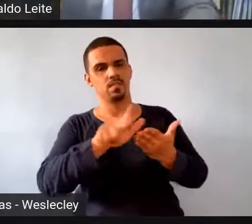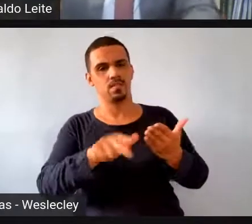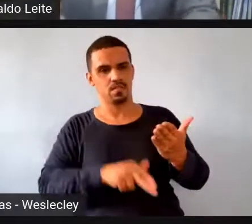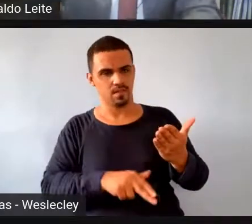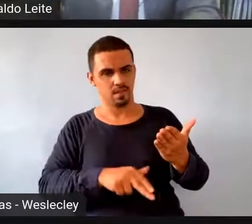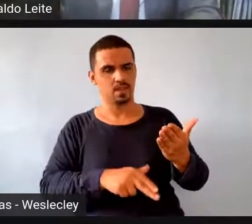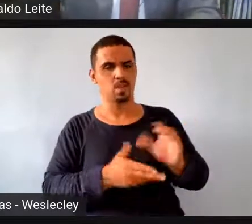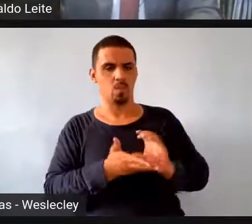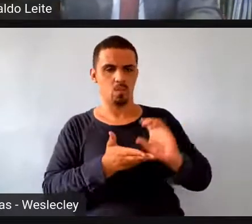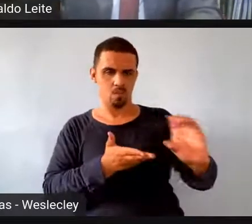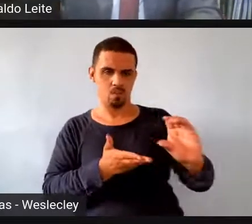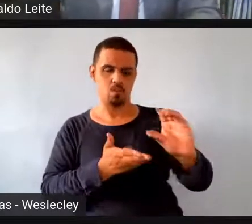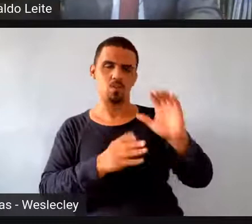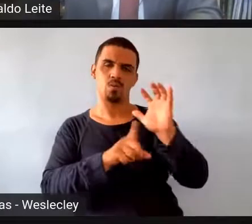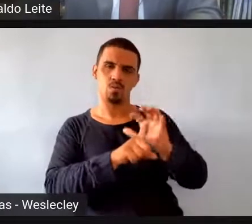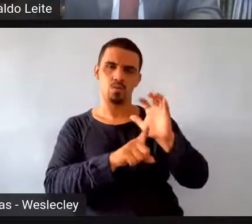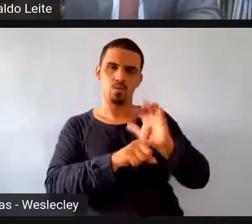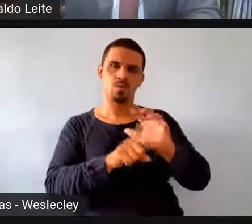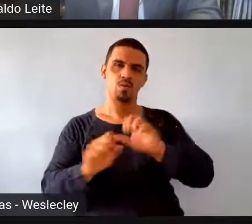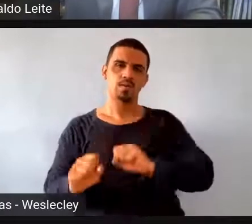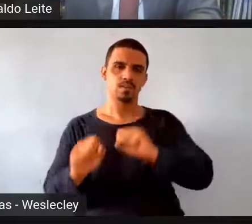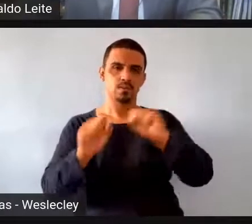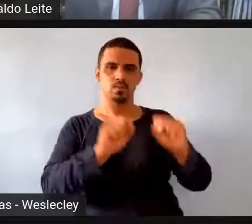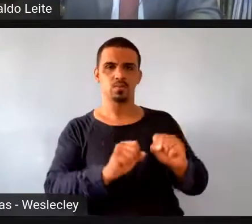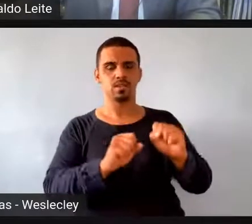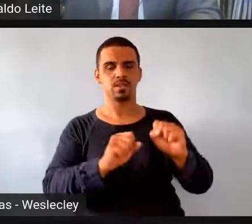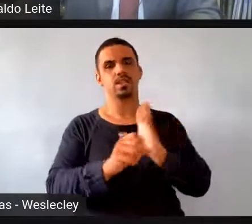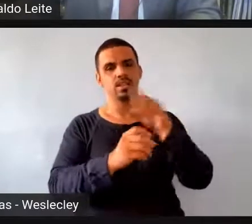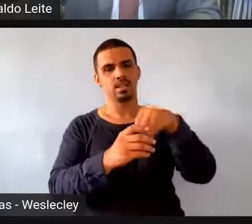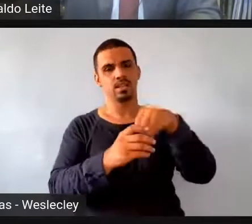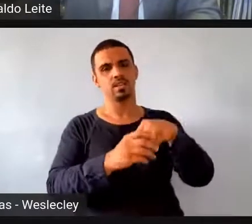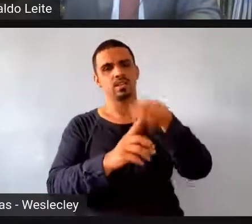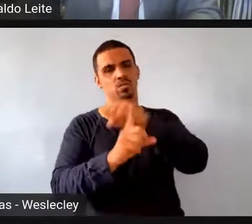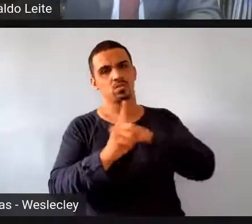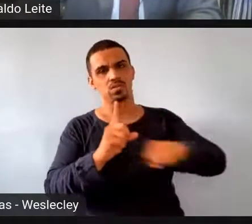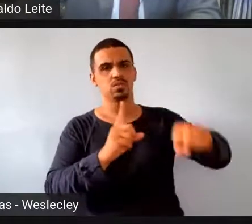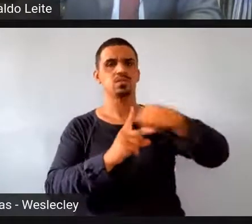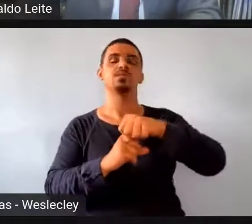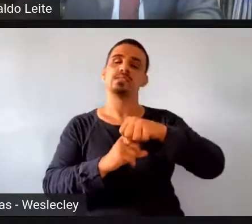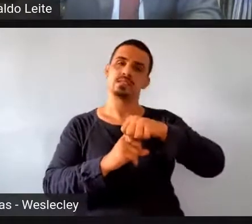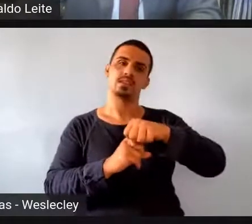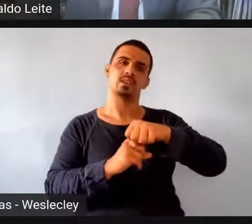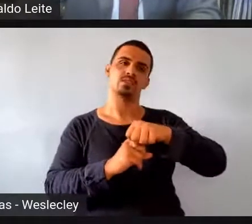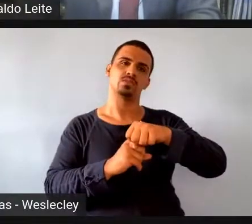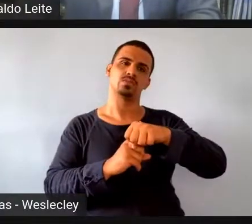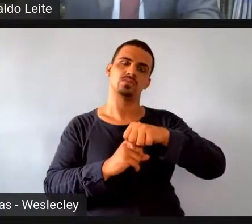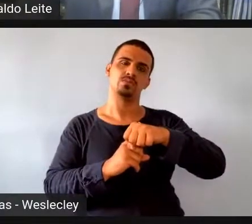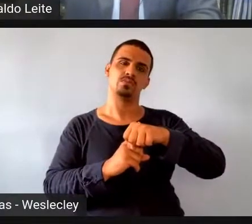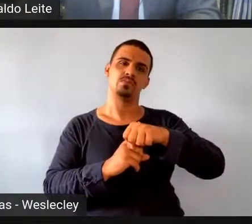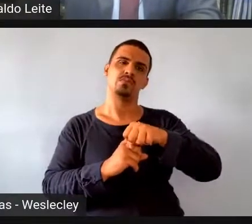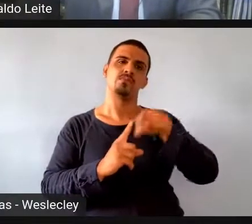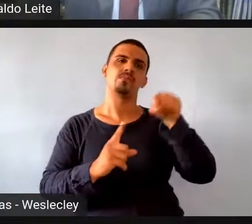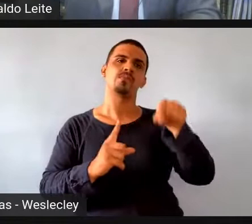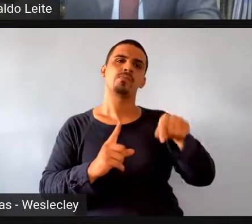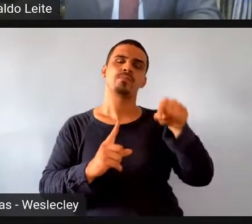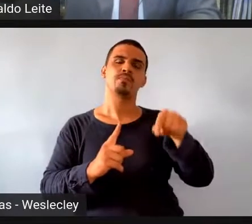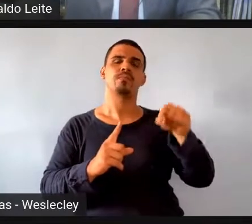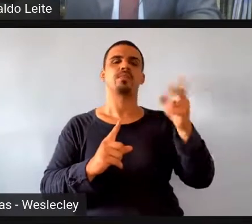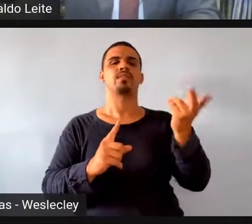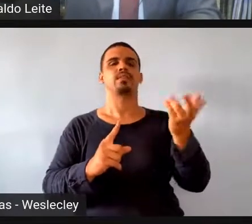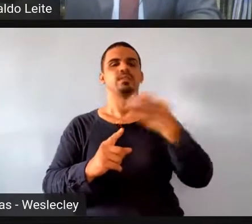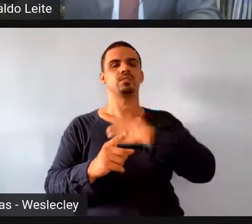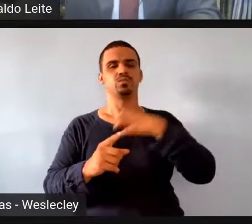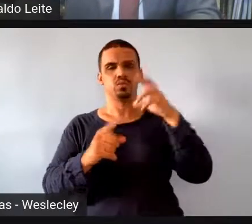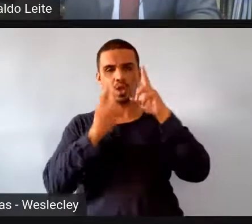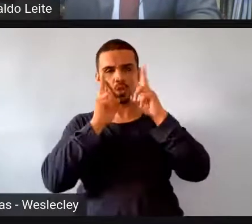de influência de poder dentro do sistema, da sociedade, de um modo geral, é esse o olhar